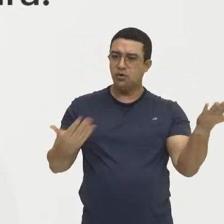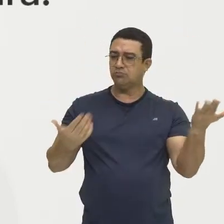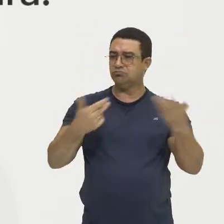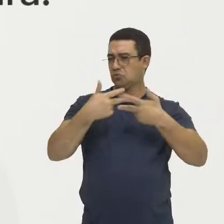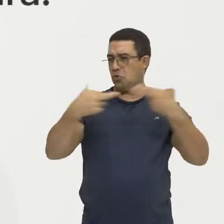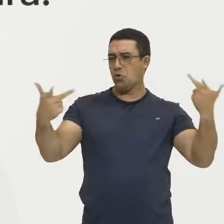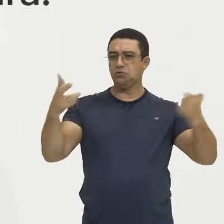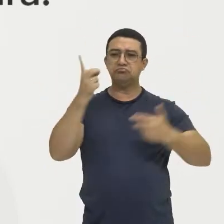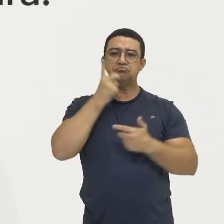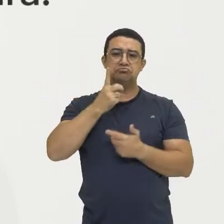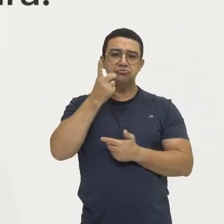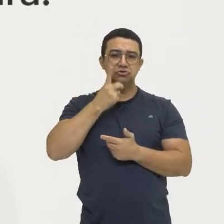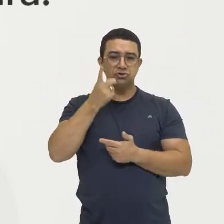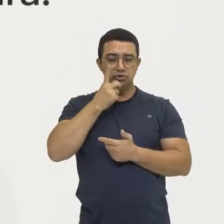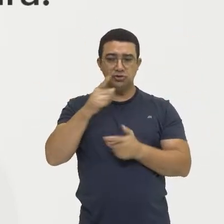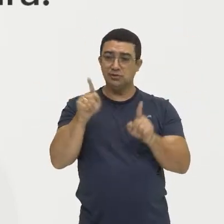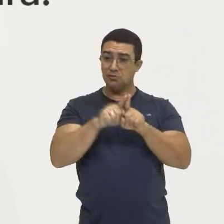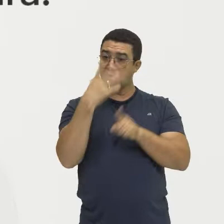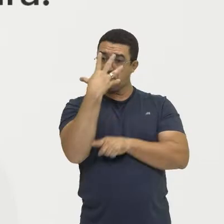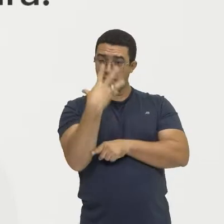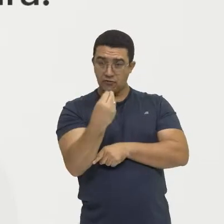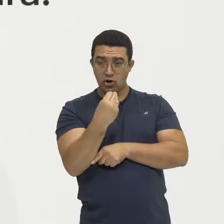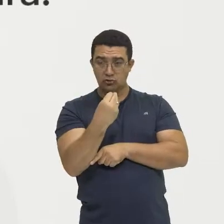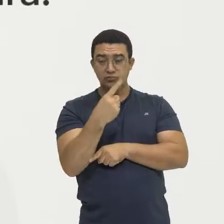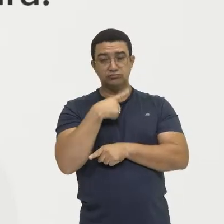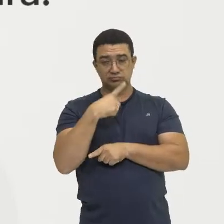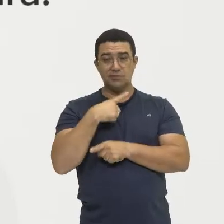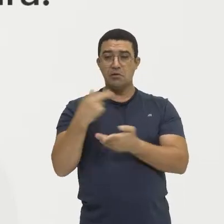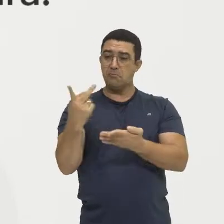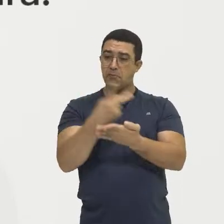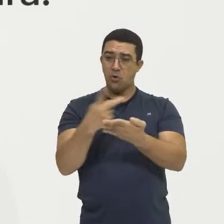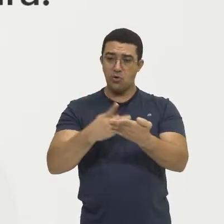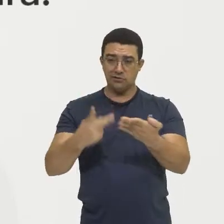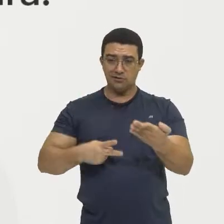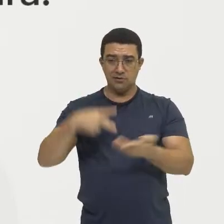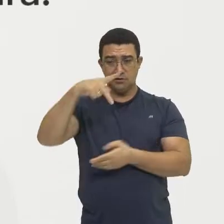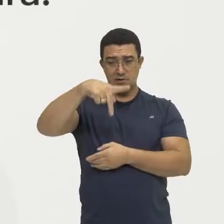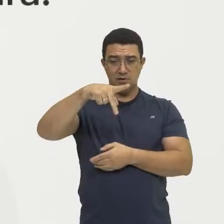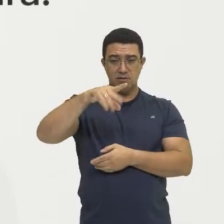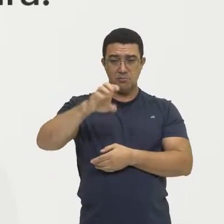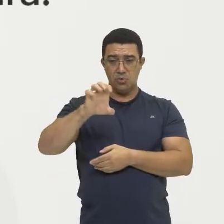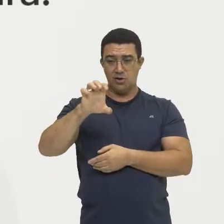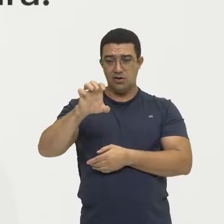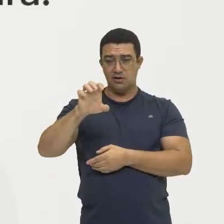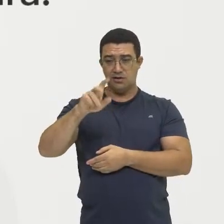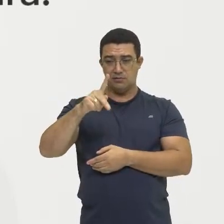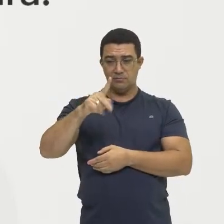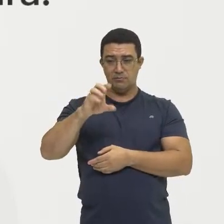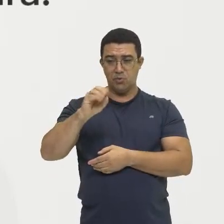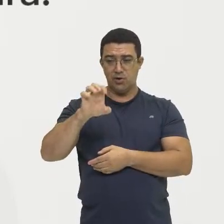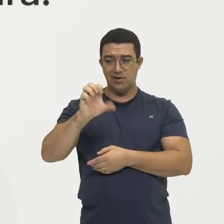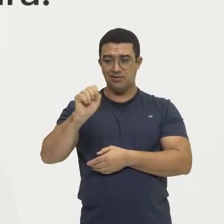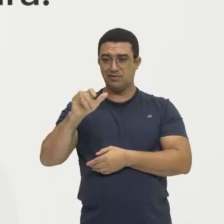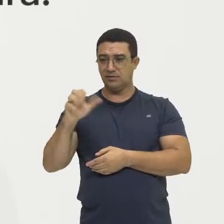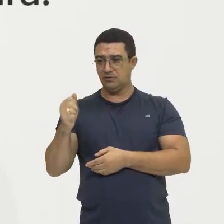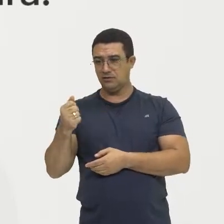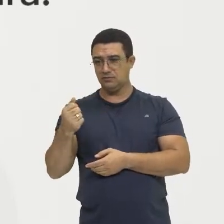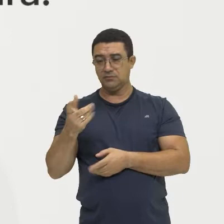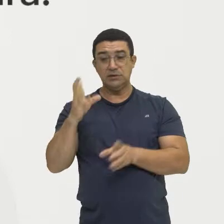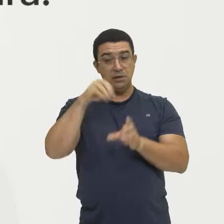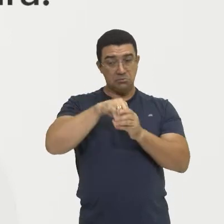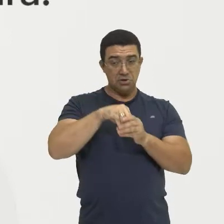cotidiana, em uma fotografia ou mesmo em um poema. Por isso, a poesia ela não é exclusivamente